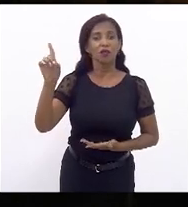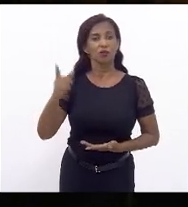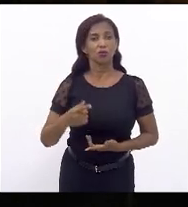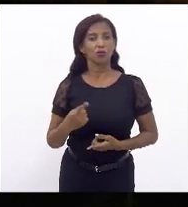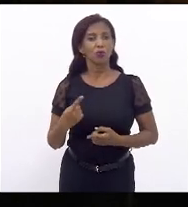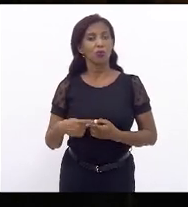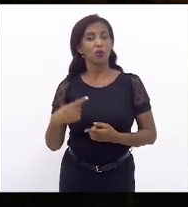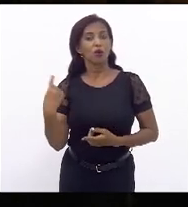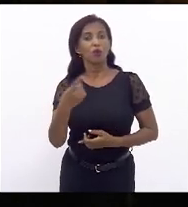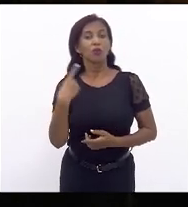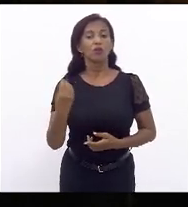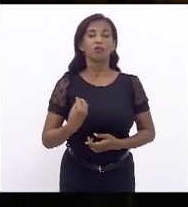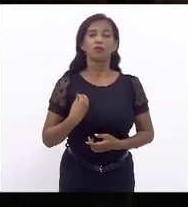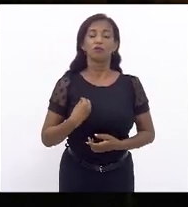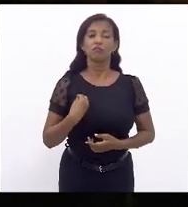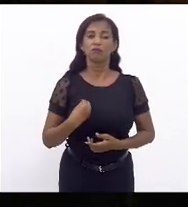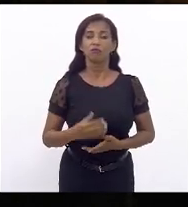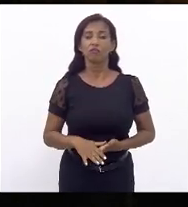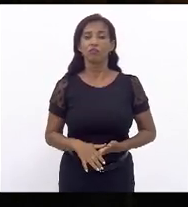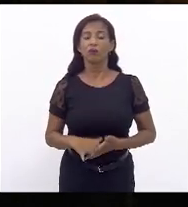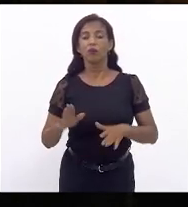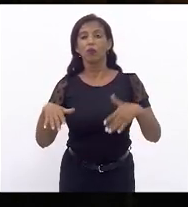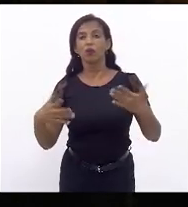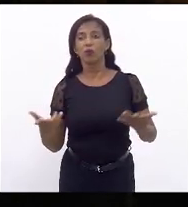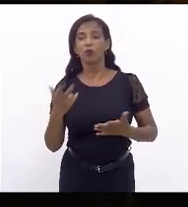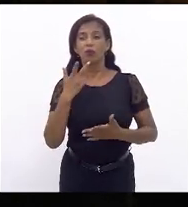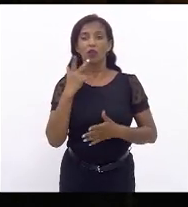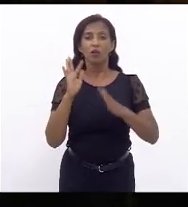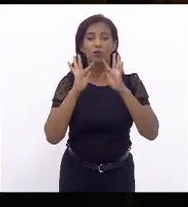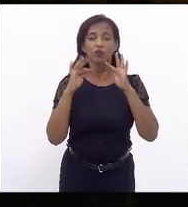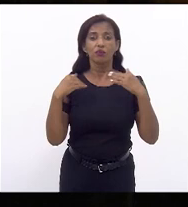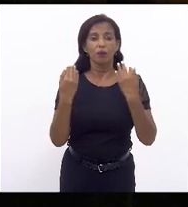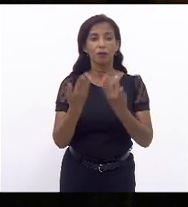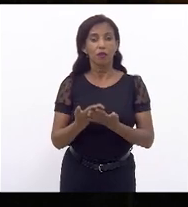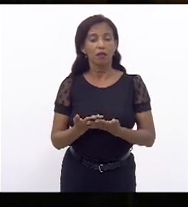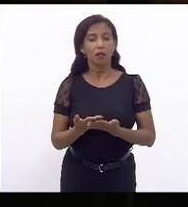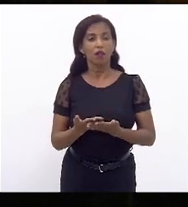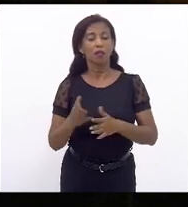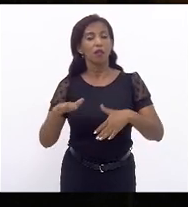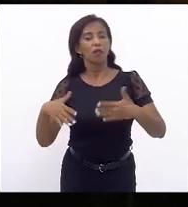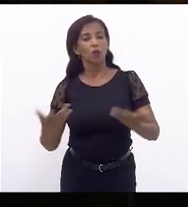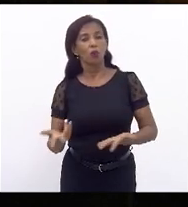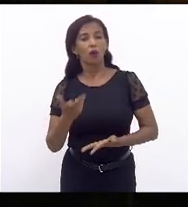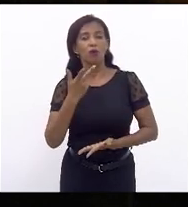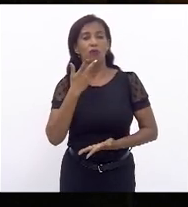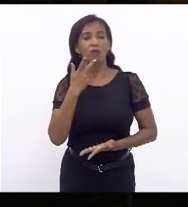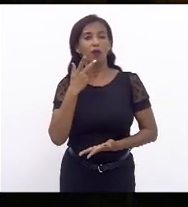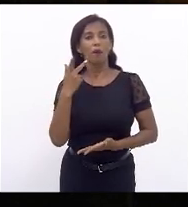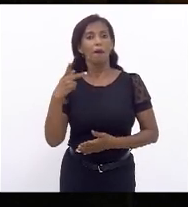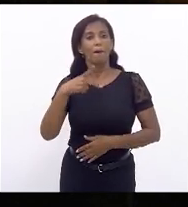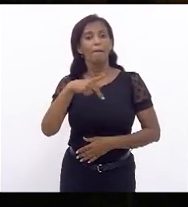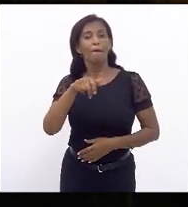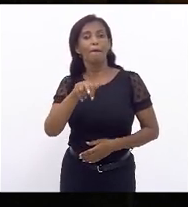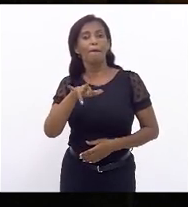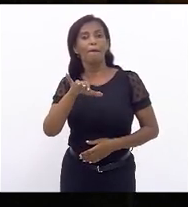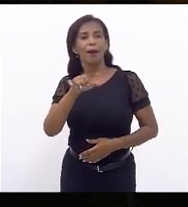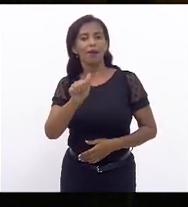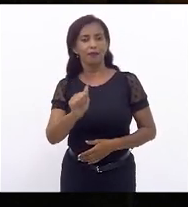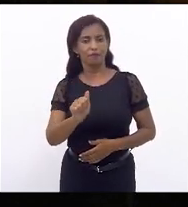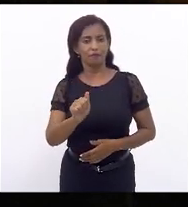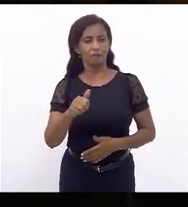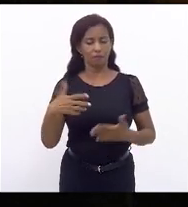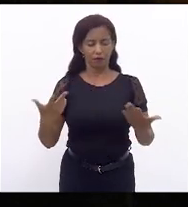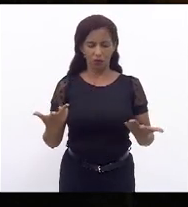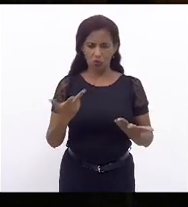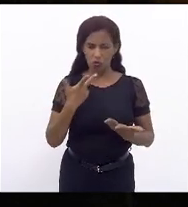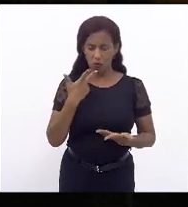porque é o que nós vivemos. Quando falamos de família e quando falamos de pátria. Eu, então, gosto de